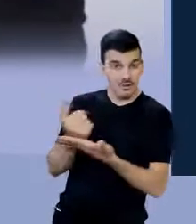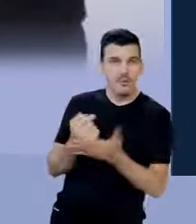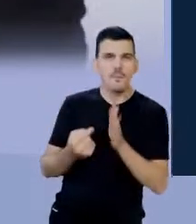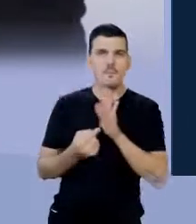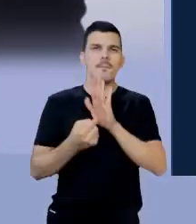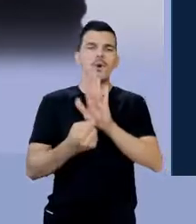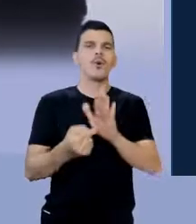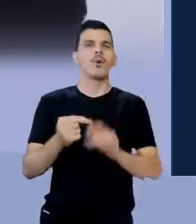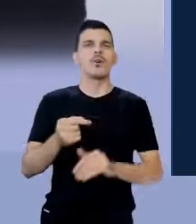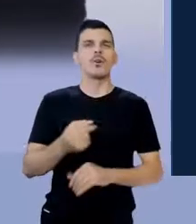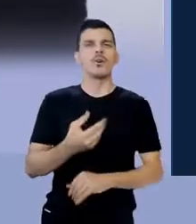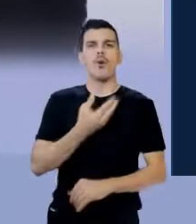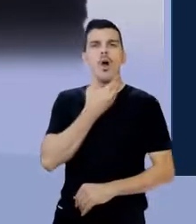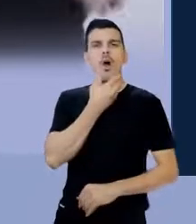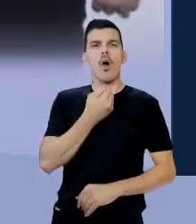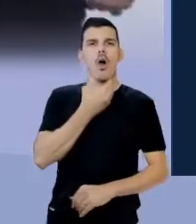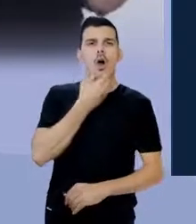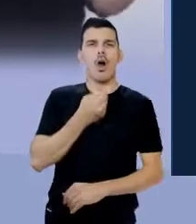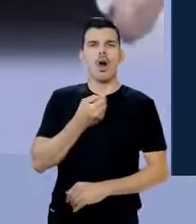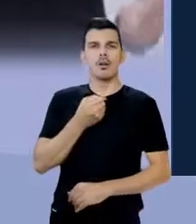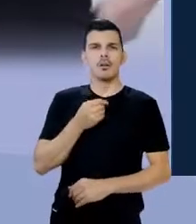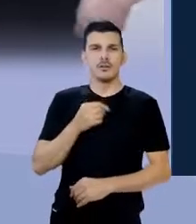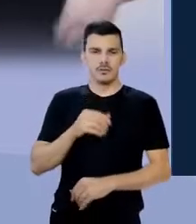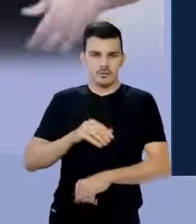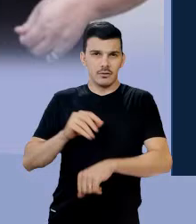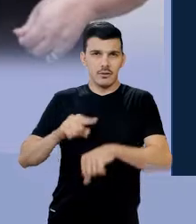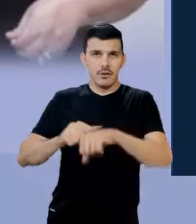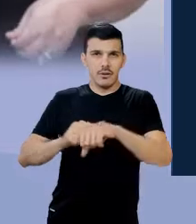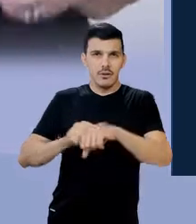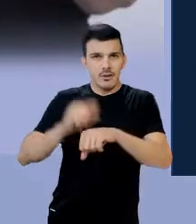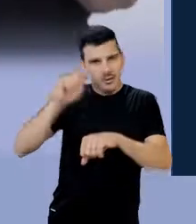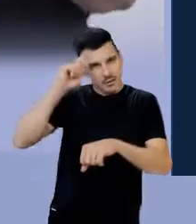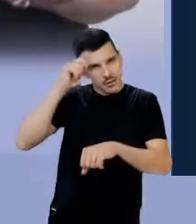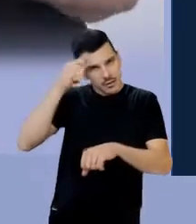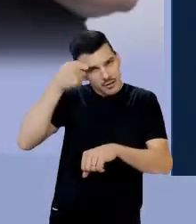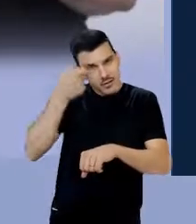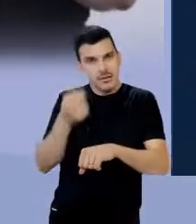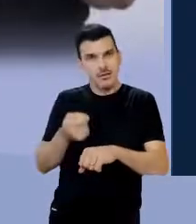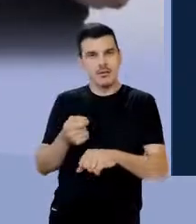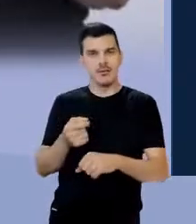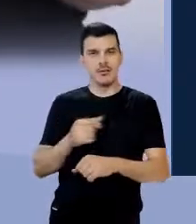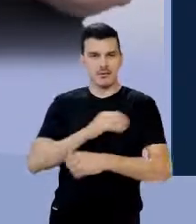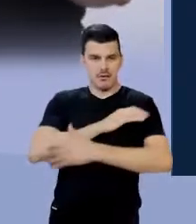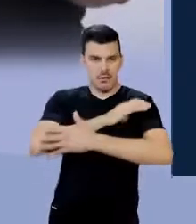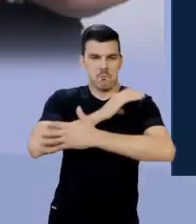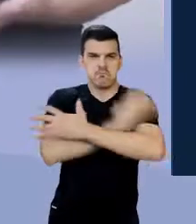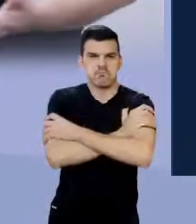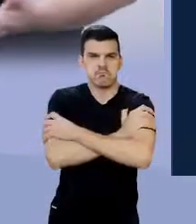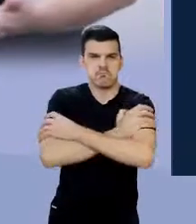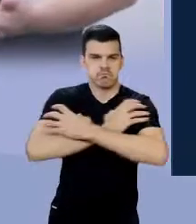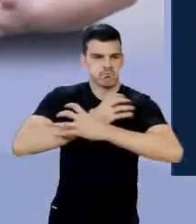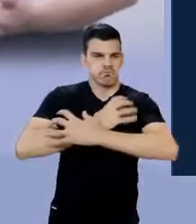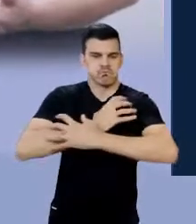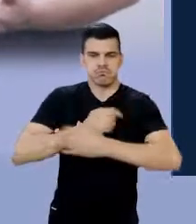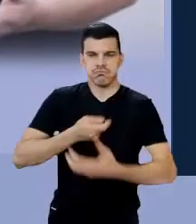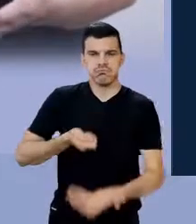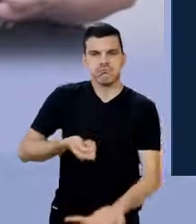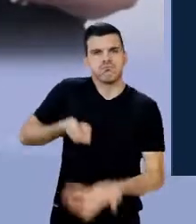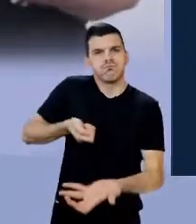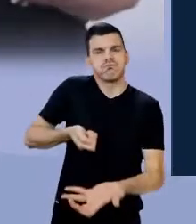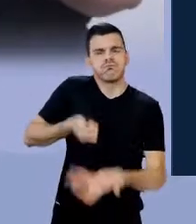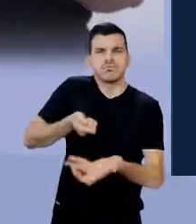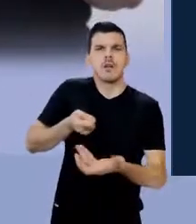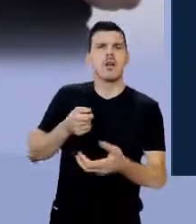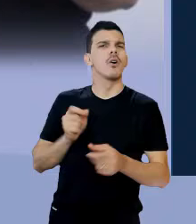em sua obra, o homem, ali o mestiço, com braços e pés enormes, para